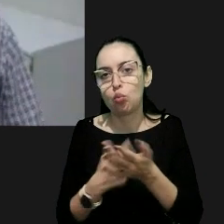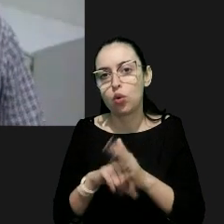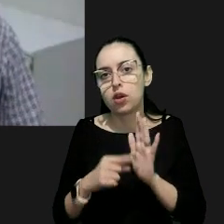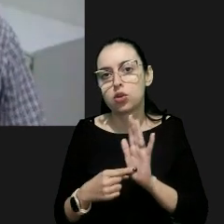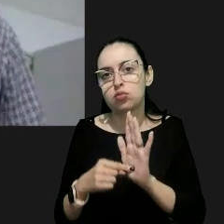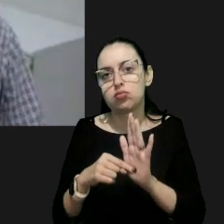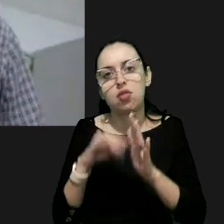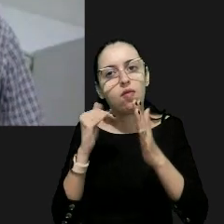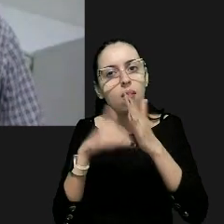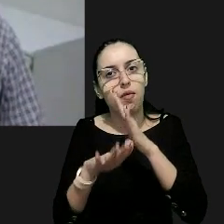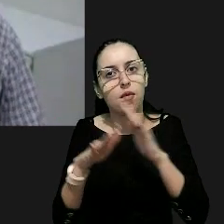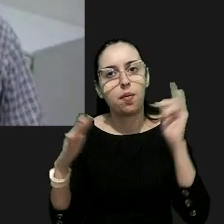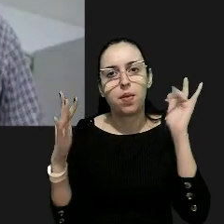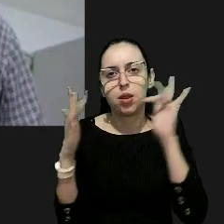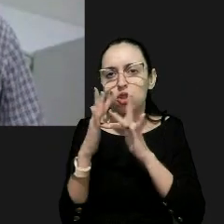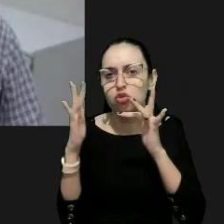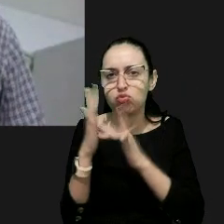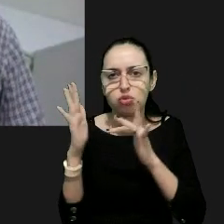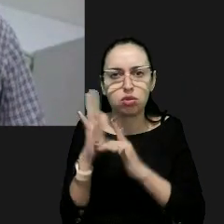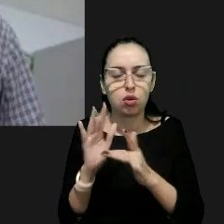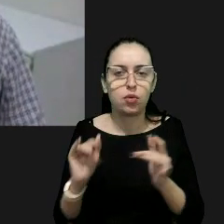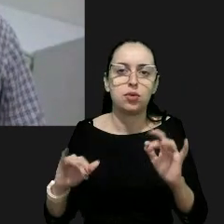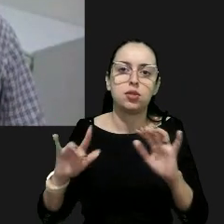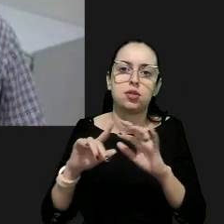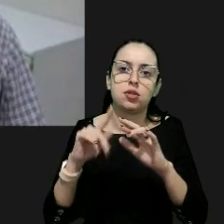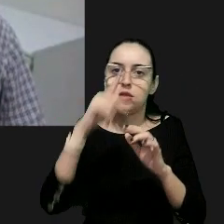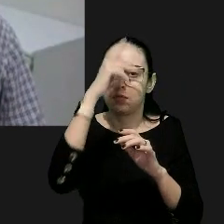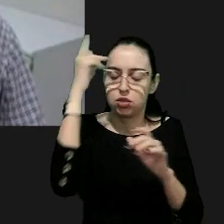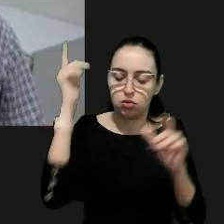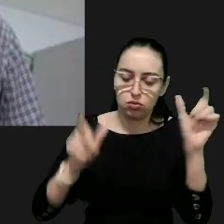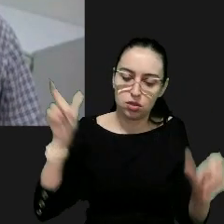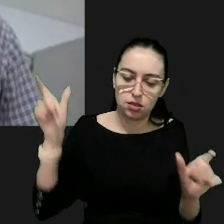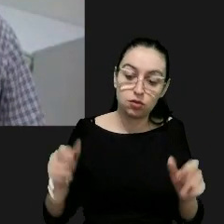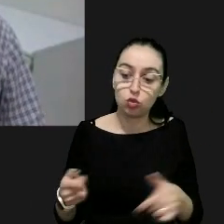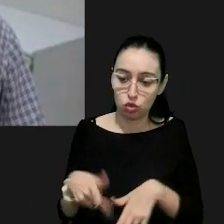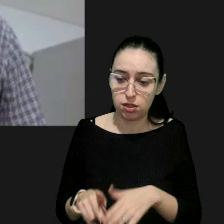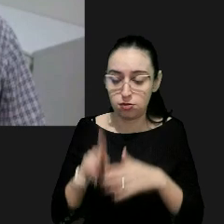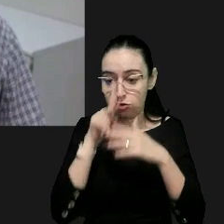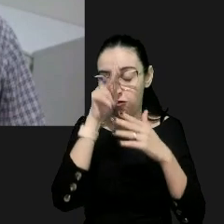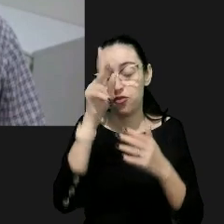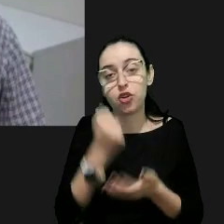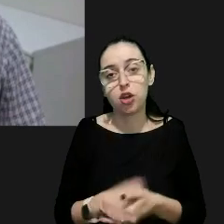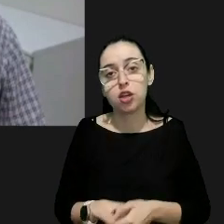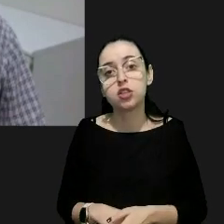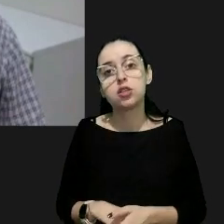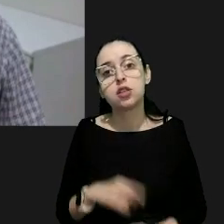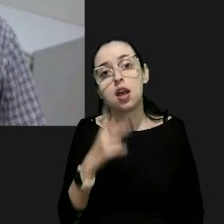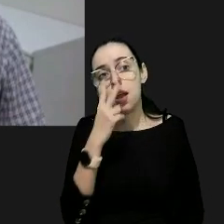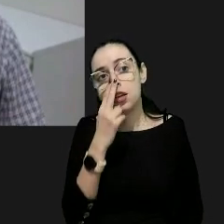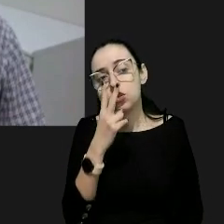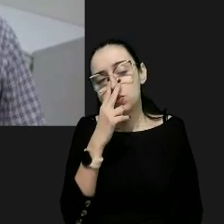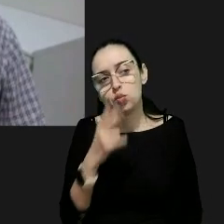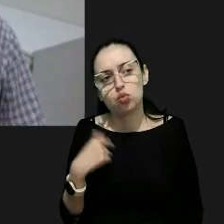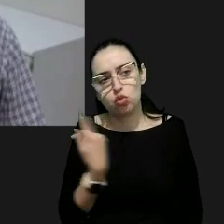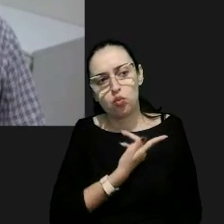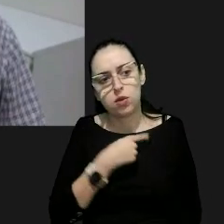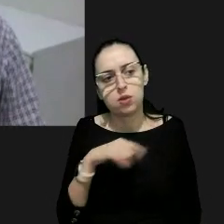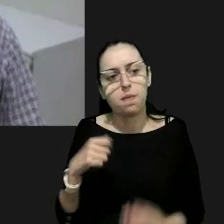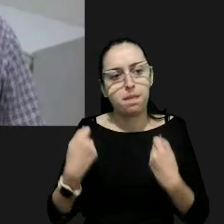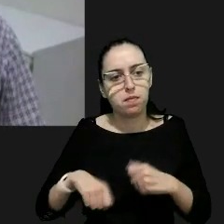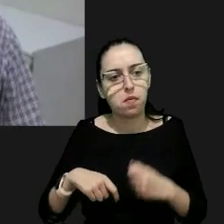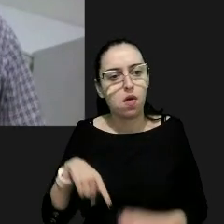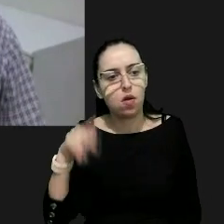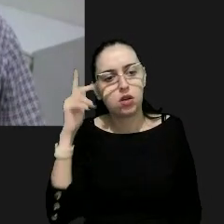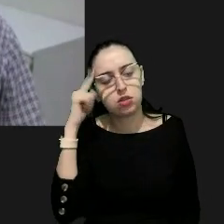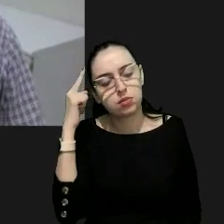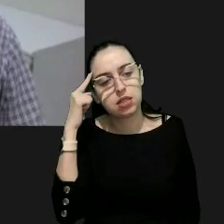Lógico que as minhas colunas na Folha atingem muita gente, mas vocês têm muito mais poder. Então, eu acho que a gente